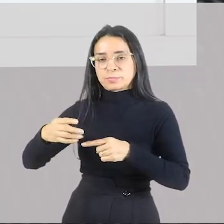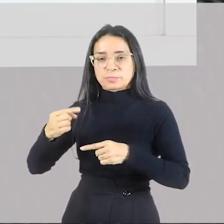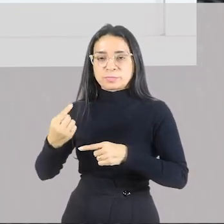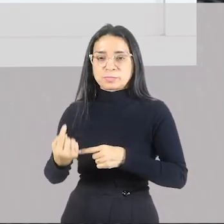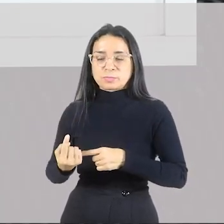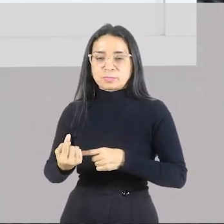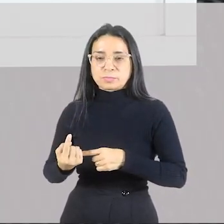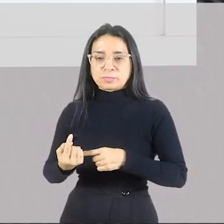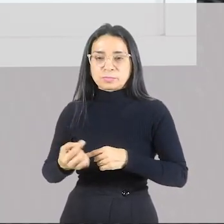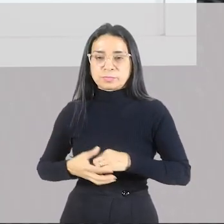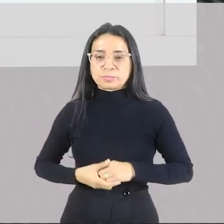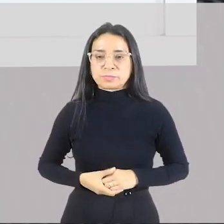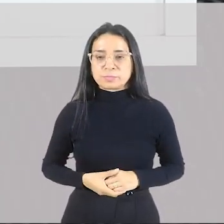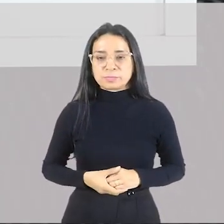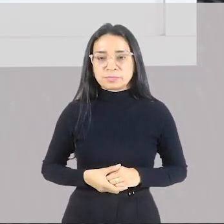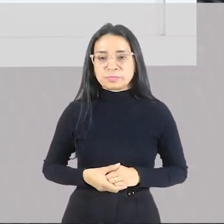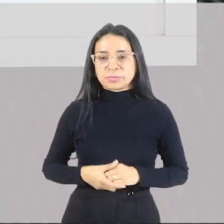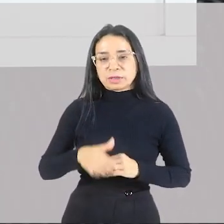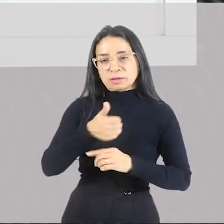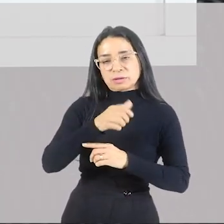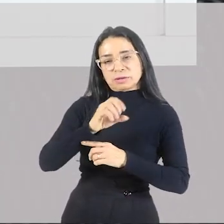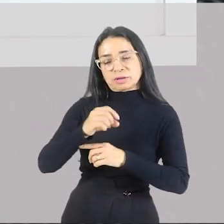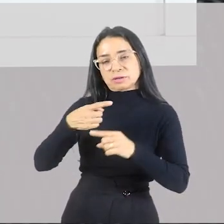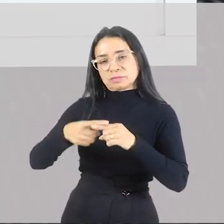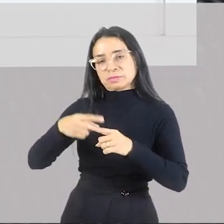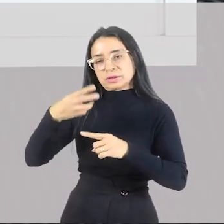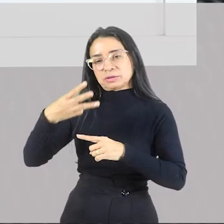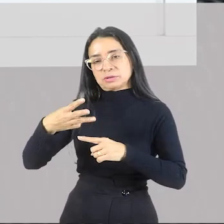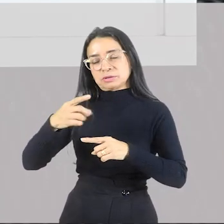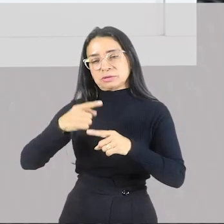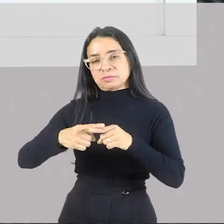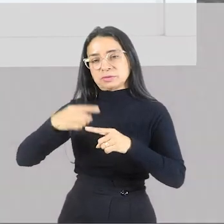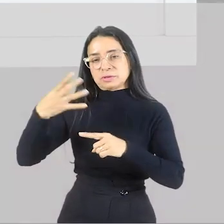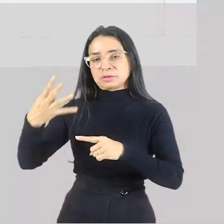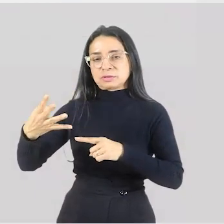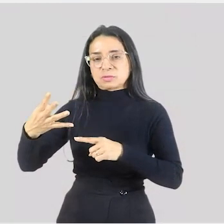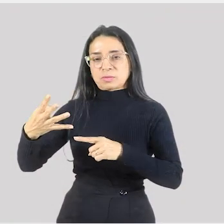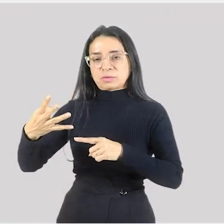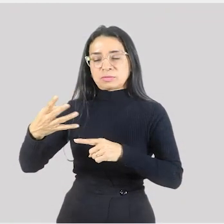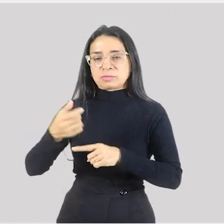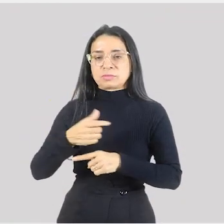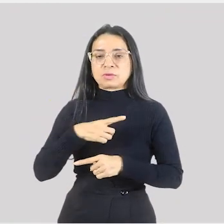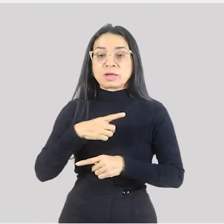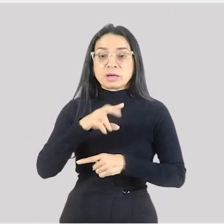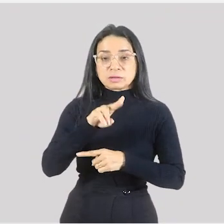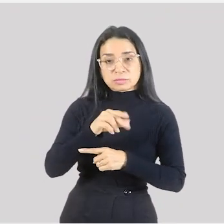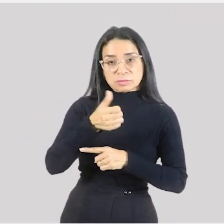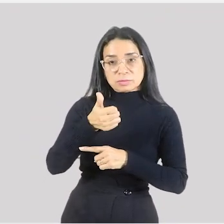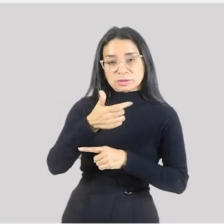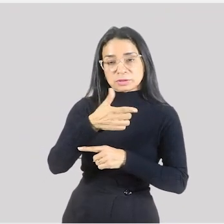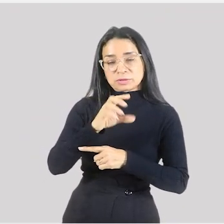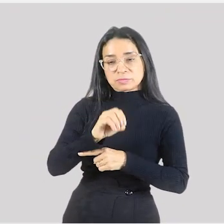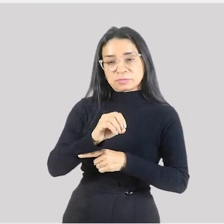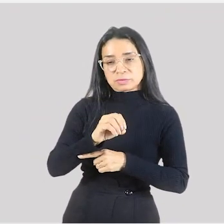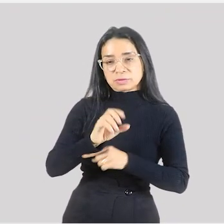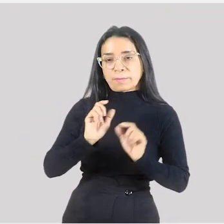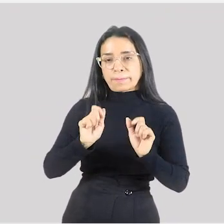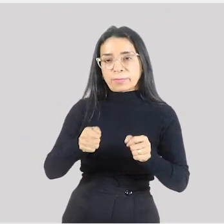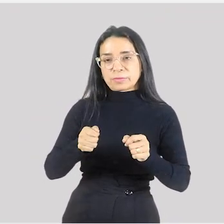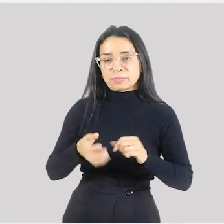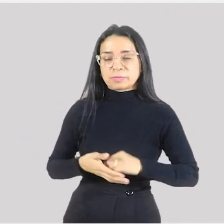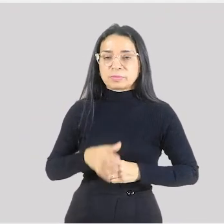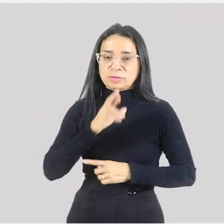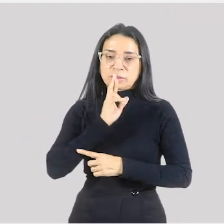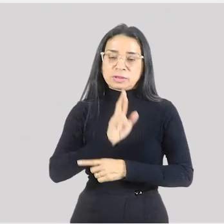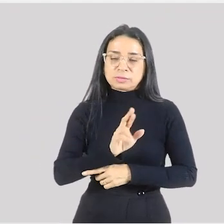dá 120. Então você tem 120 possibilidades. Beleza? Resposta correta